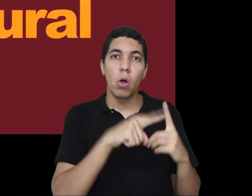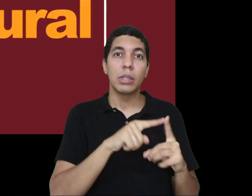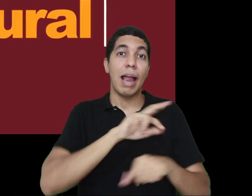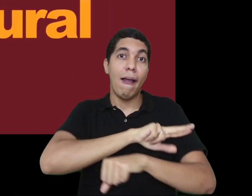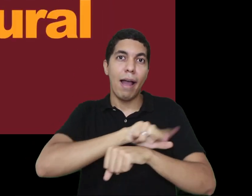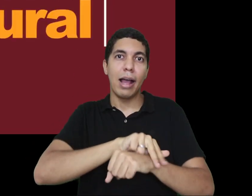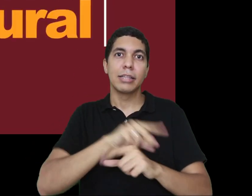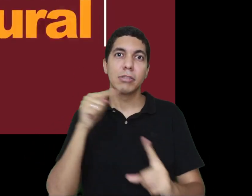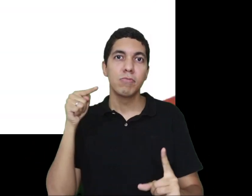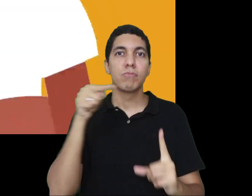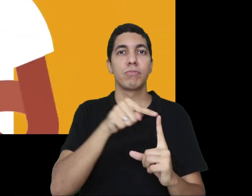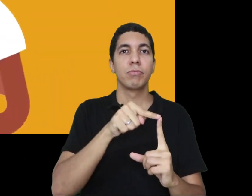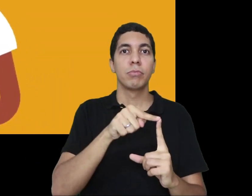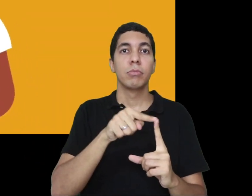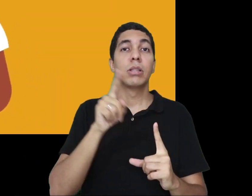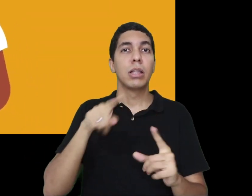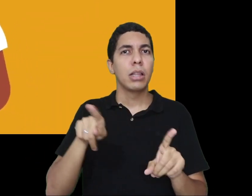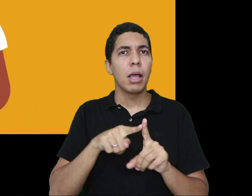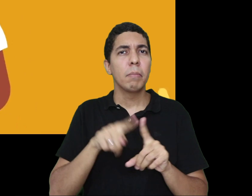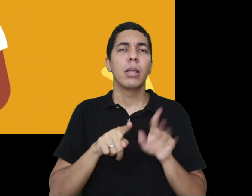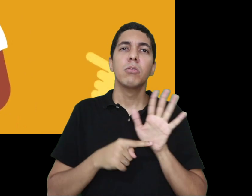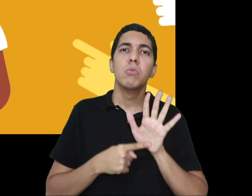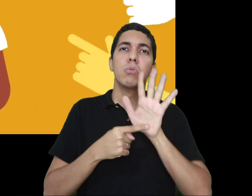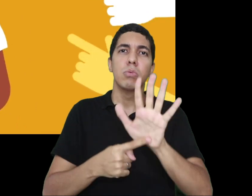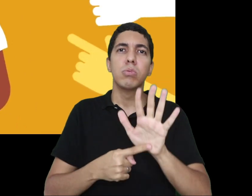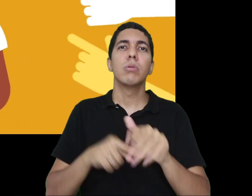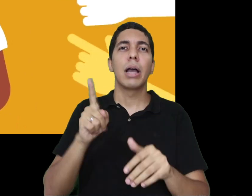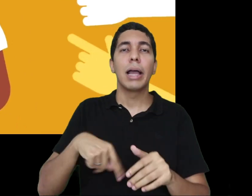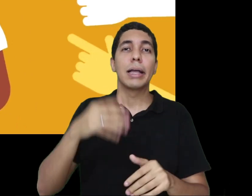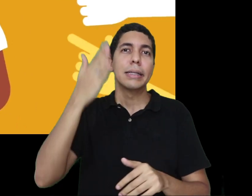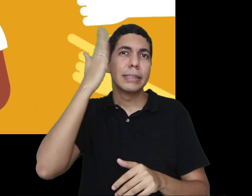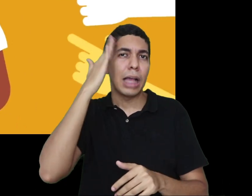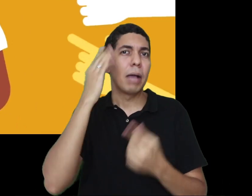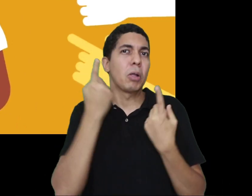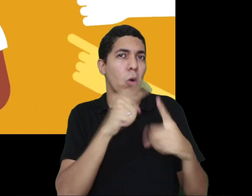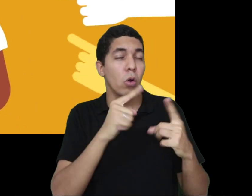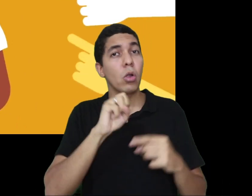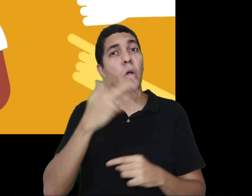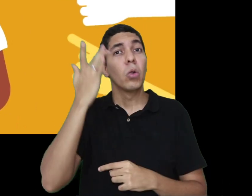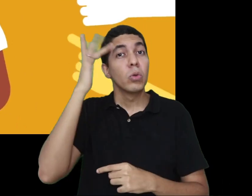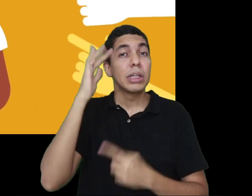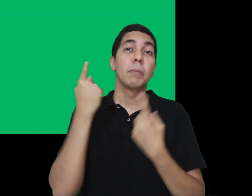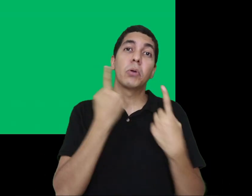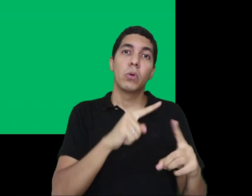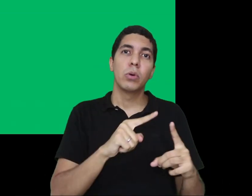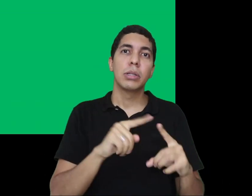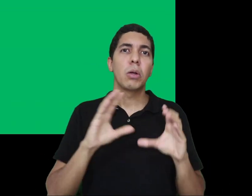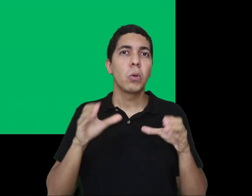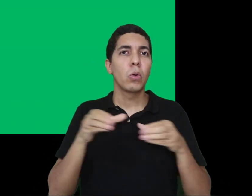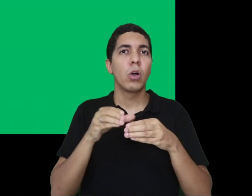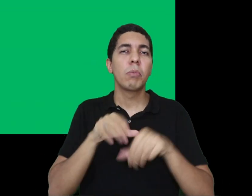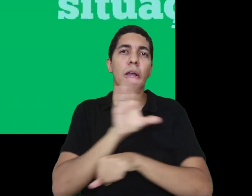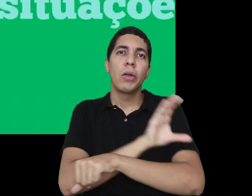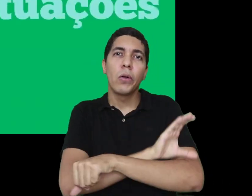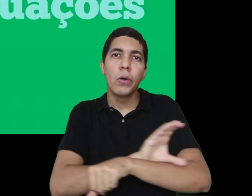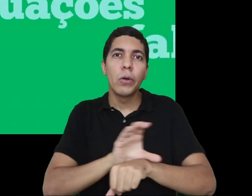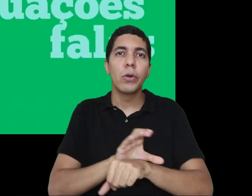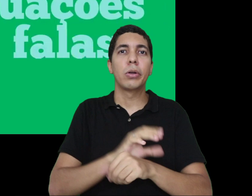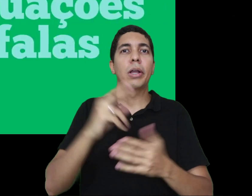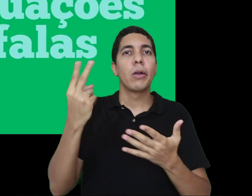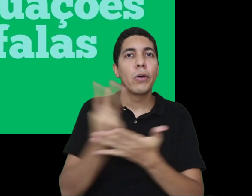tem raça como alvo, que se manifesta por meio de práticas conscientes ou inconscientes, como um conjunto de